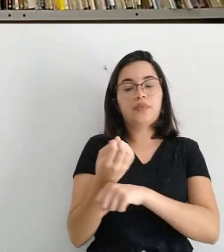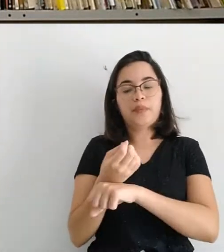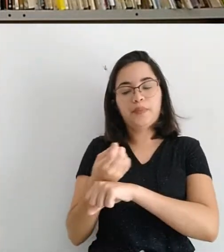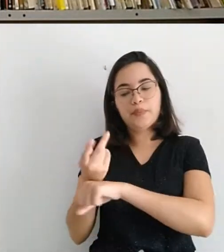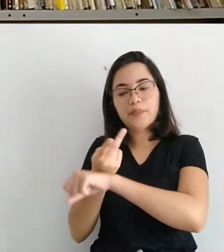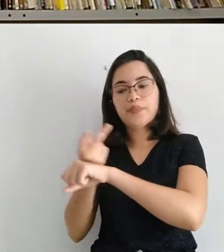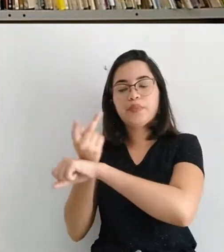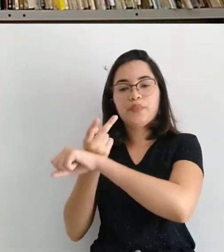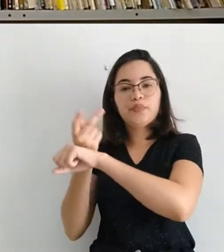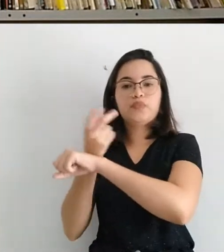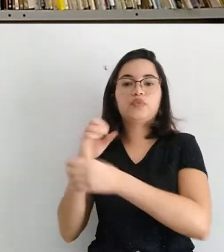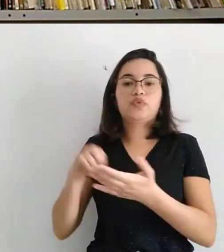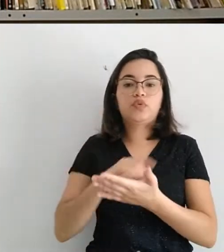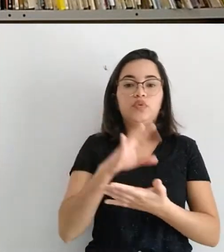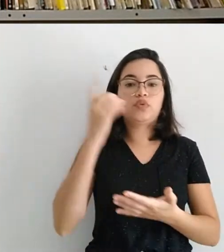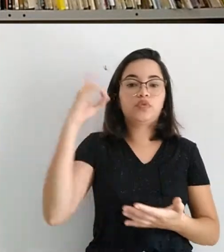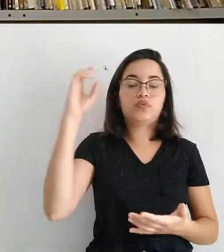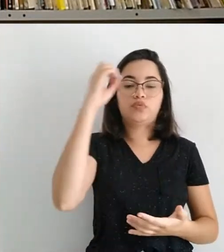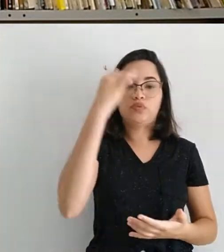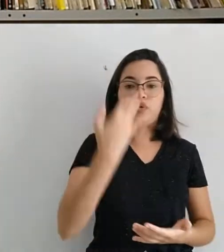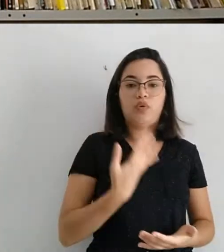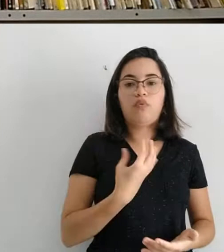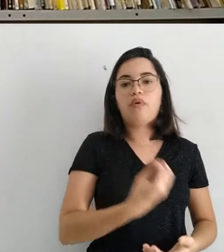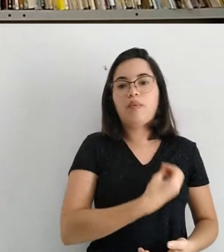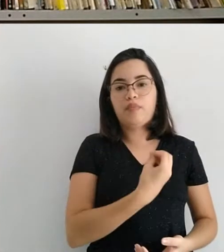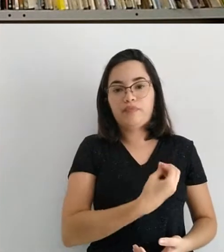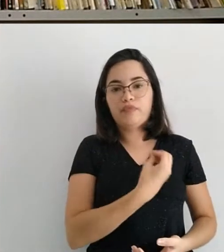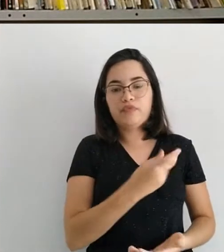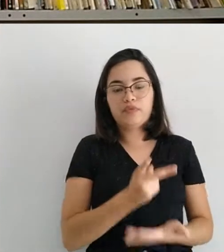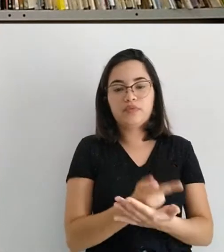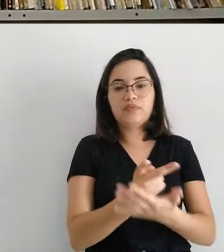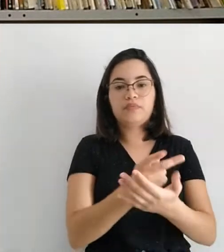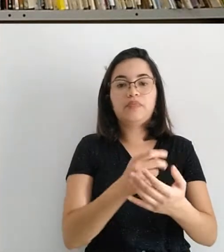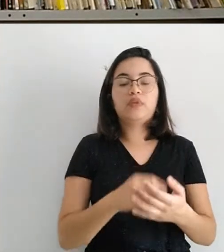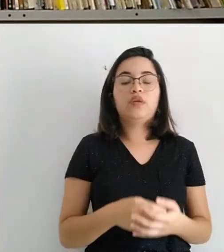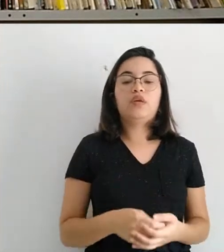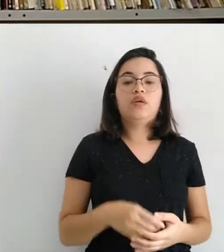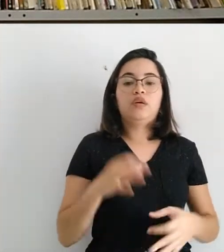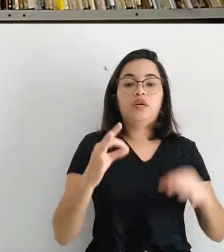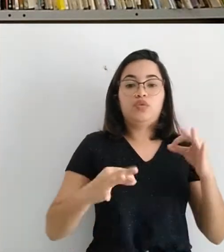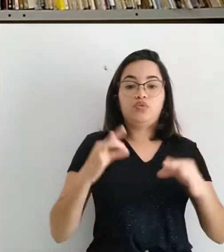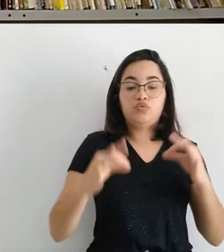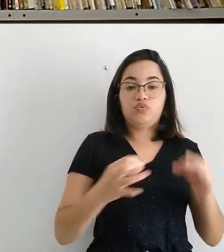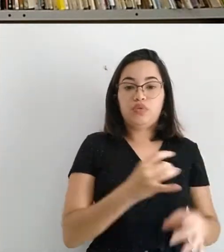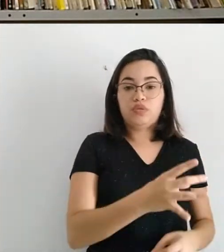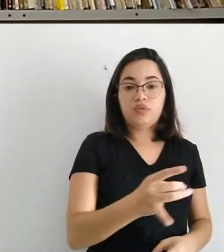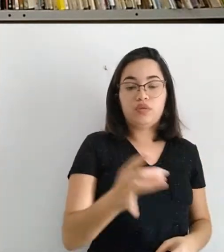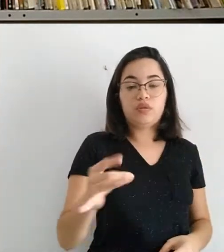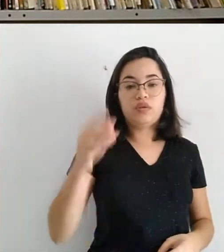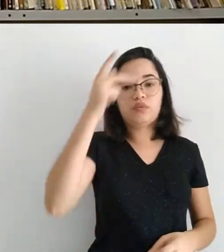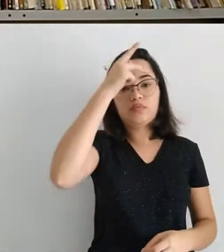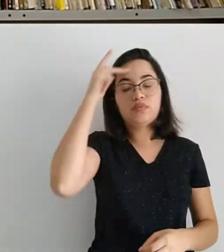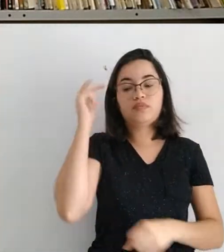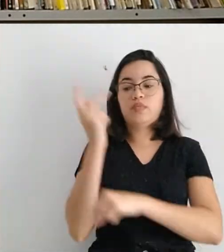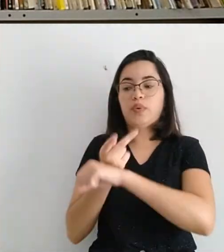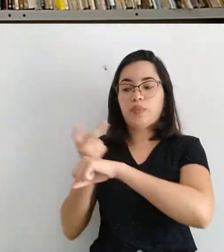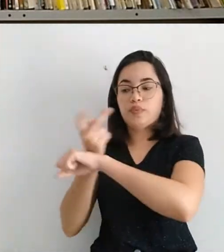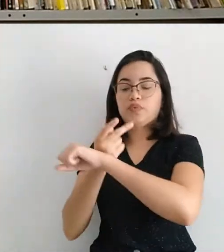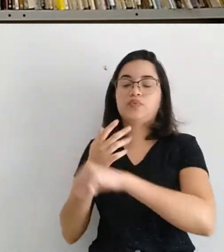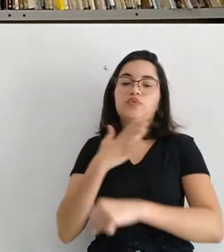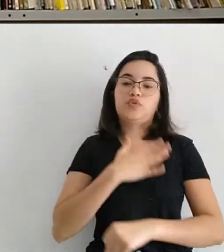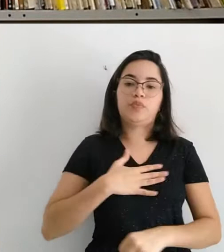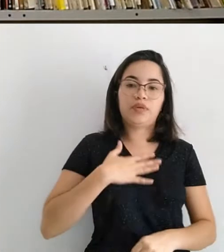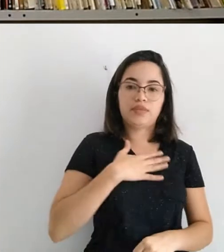a glória de Deus, a honra, a imortalidade, e juízo eterno para aqueles que buscam